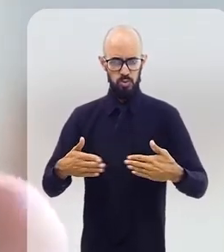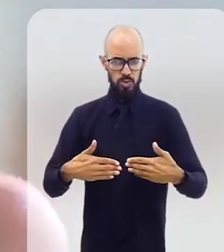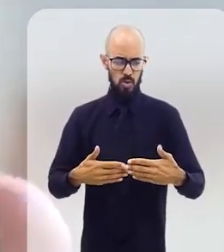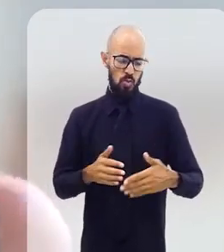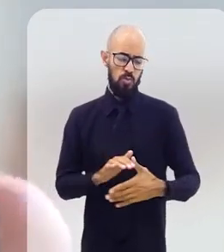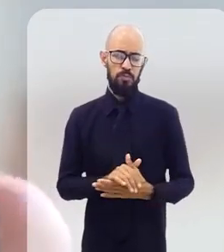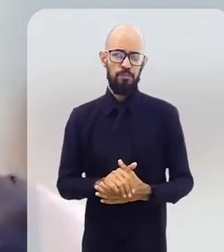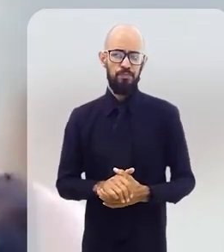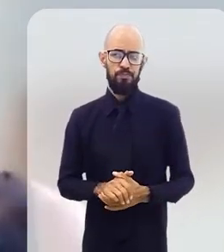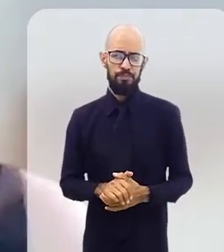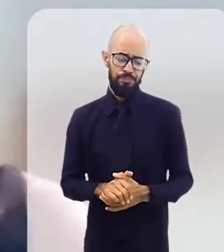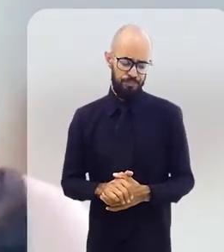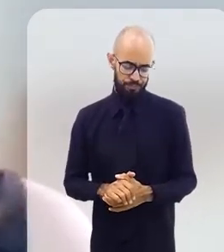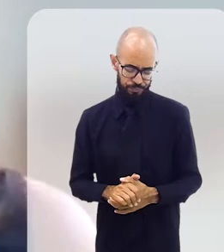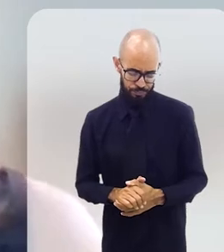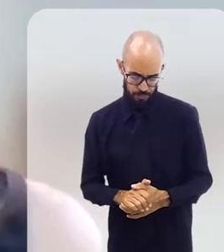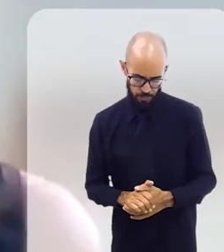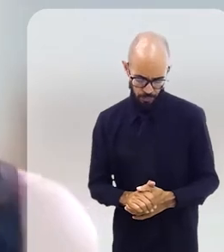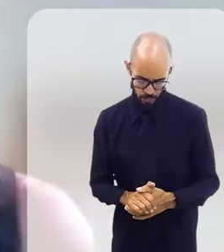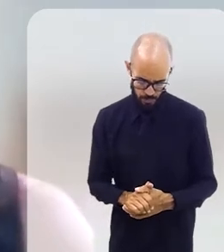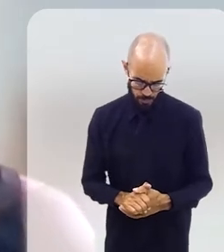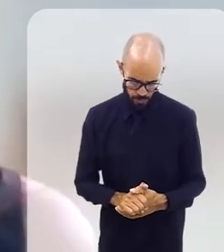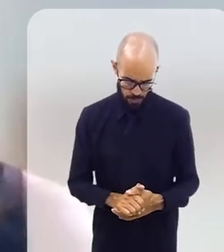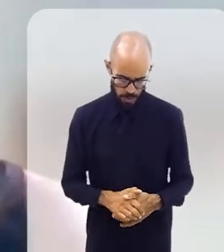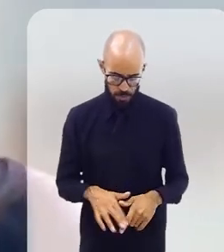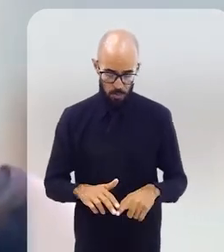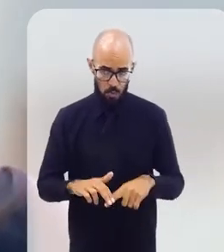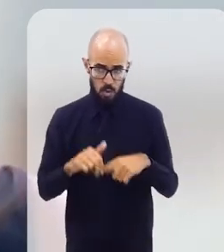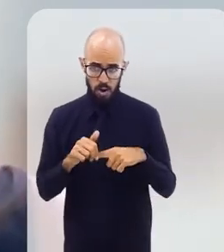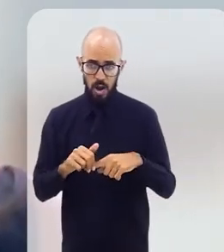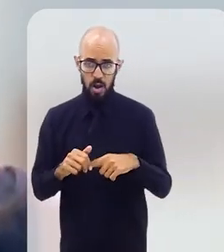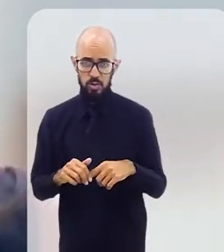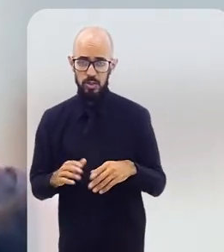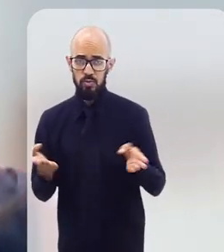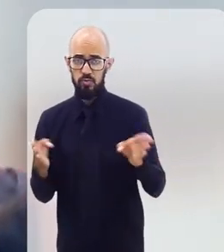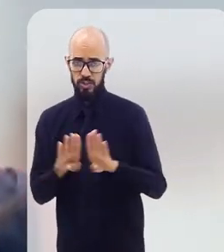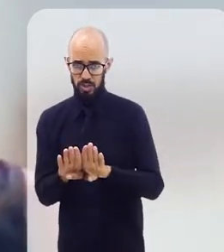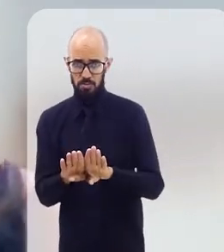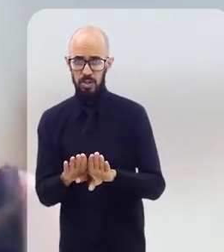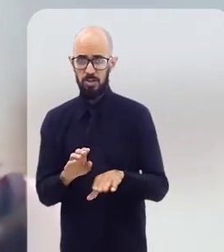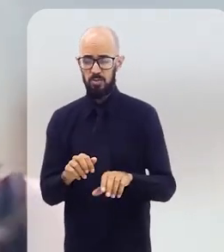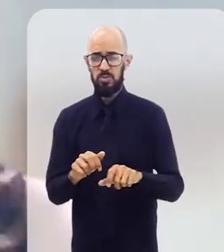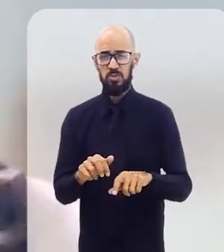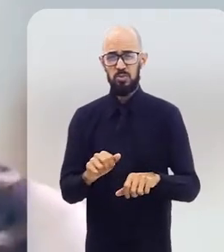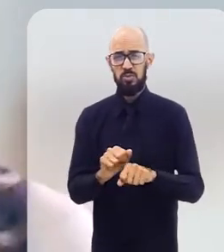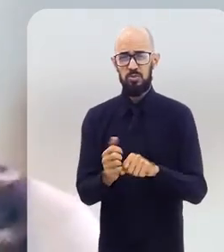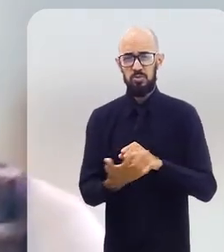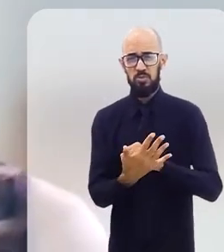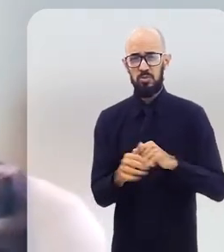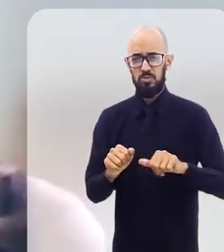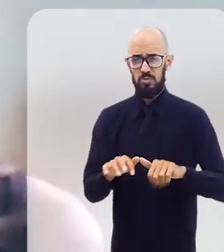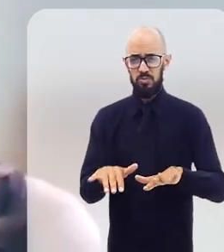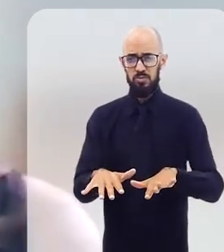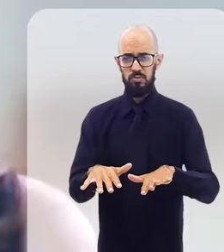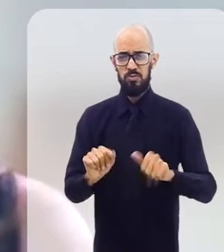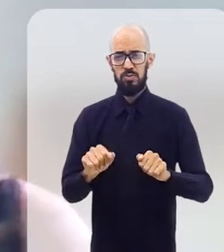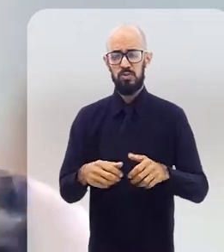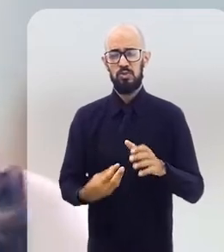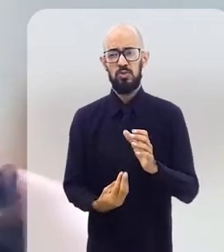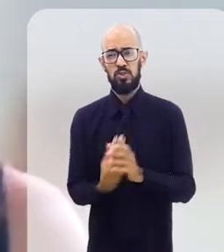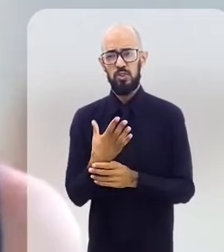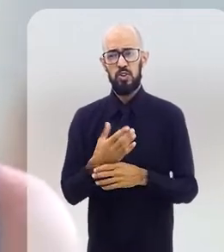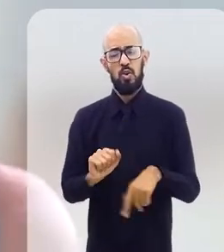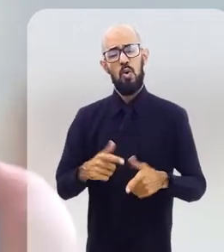produtiva, né? Enfim, a gente teve aí esses momentos de lockdown e isso gerou um impacto